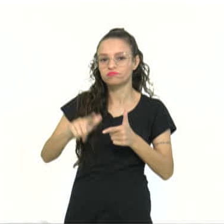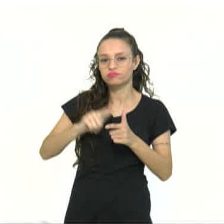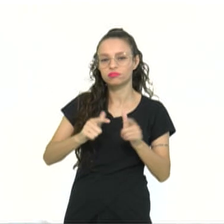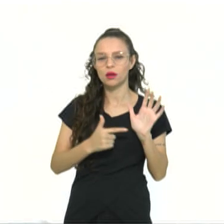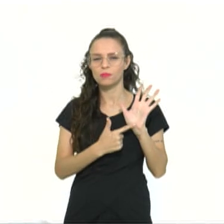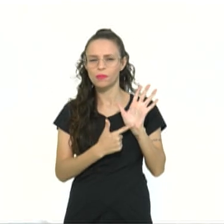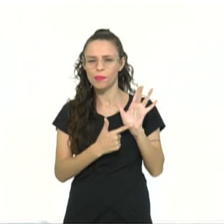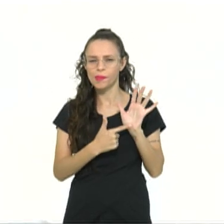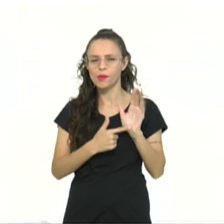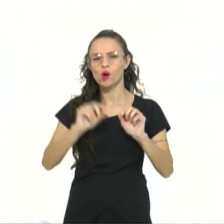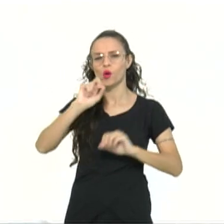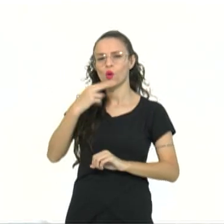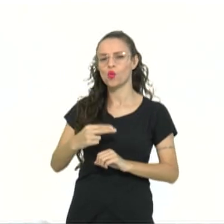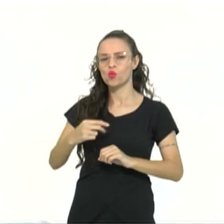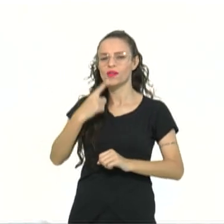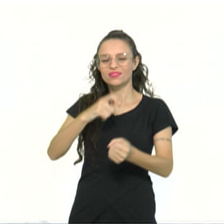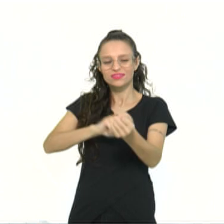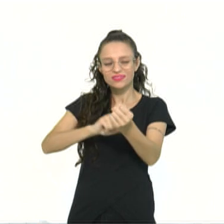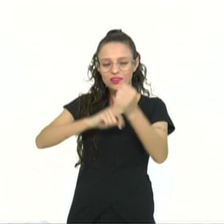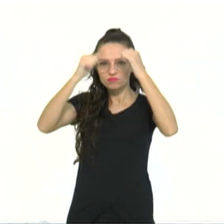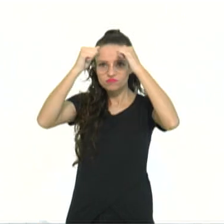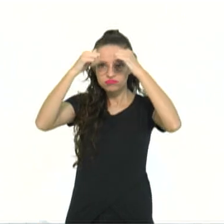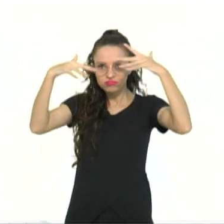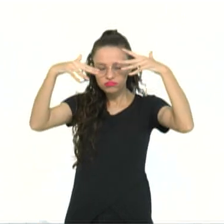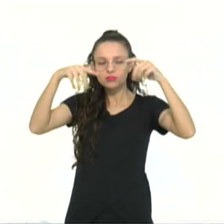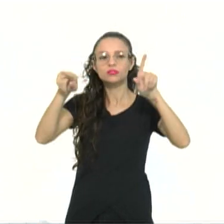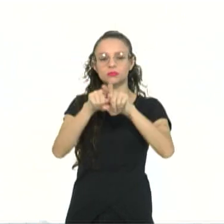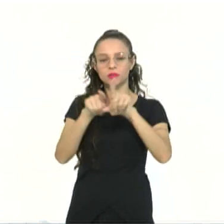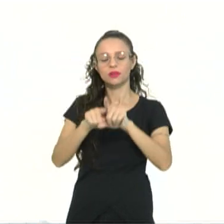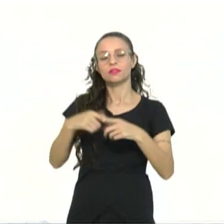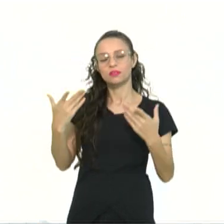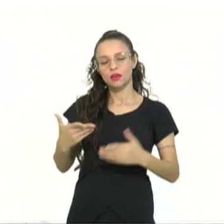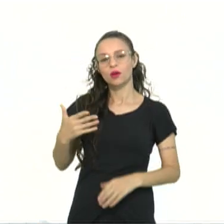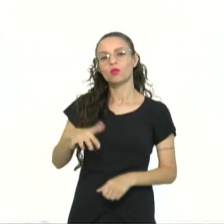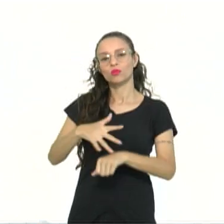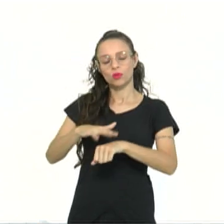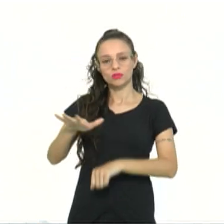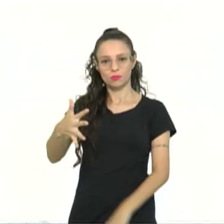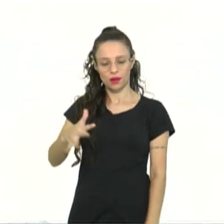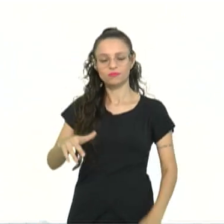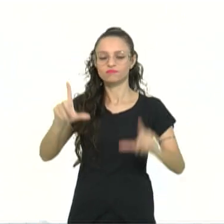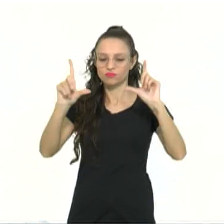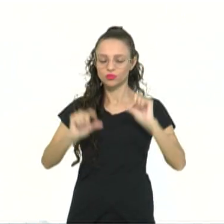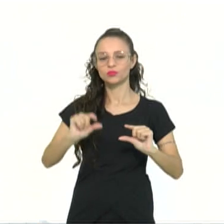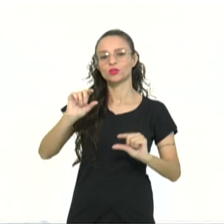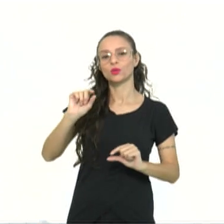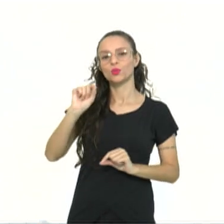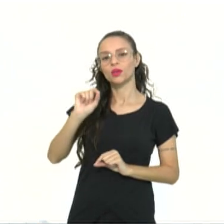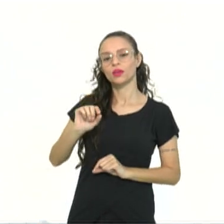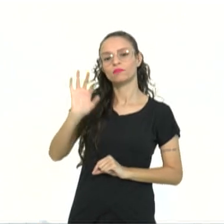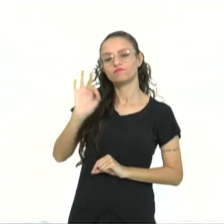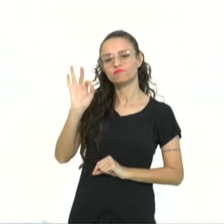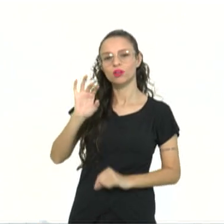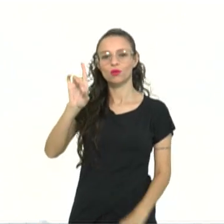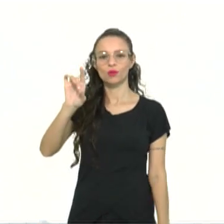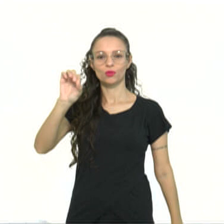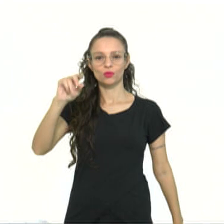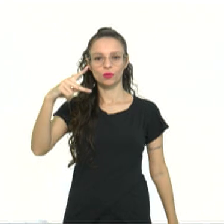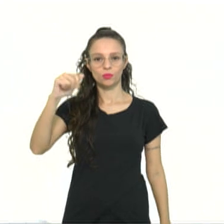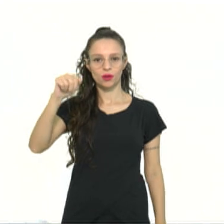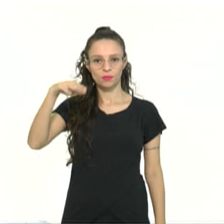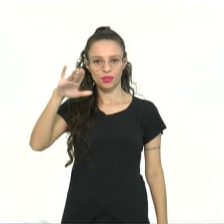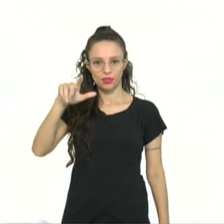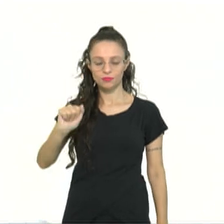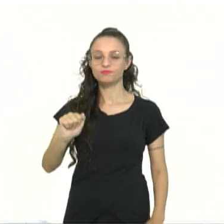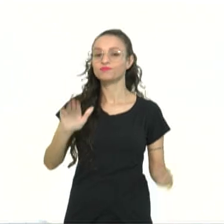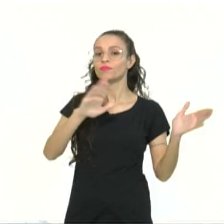hemorragia, beleza? E a 3, né, que Parkinson é uma doença que reduz os níveis de dopamina. Muito bem, portanto, a letra A. O que nós vimos